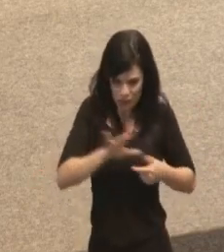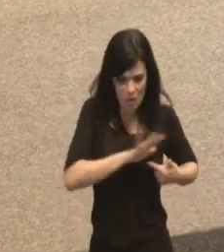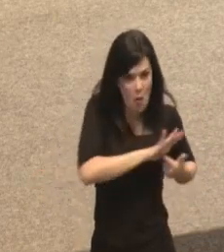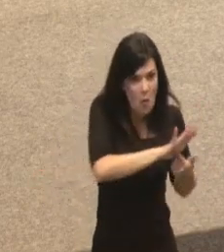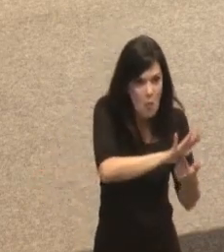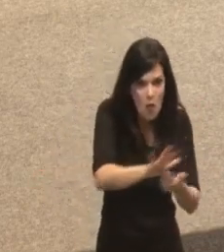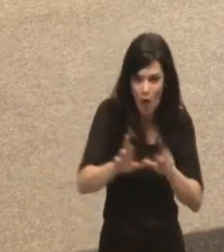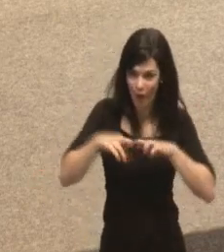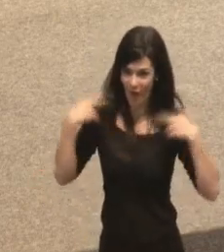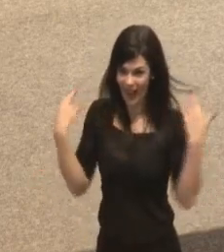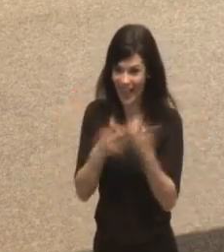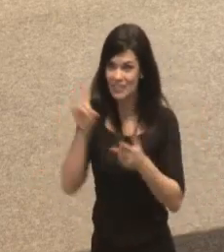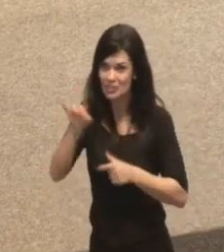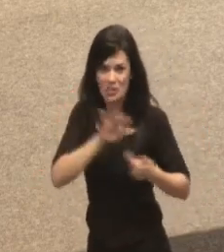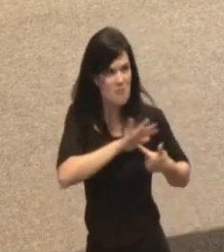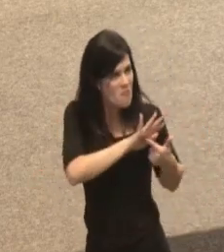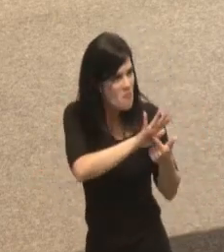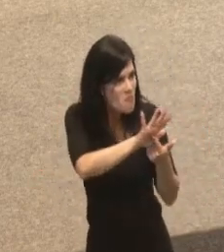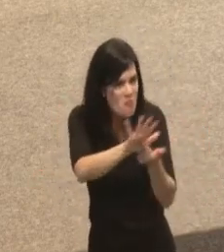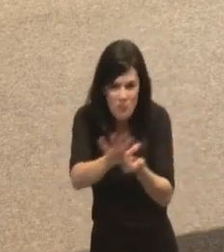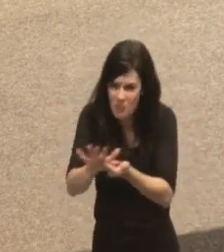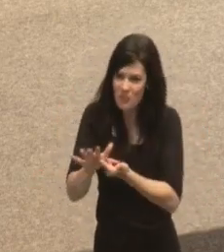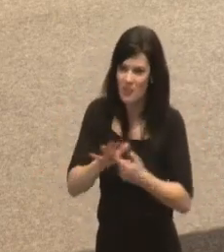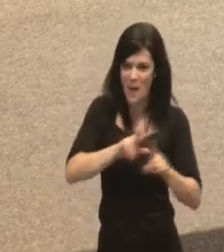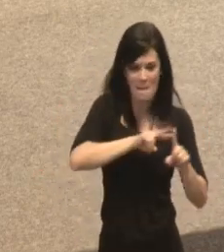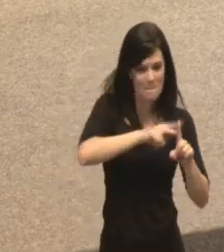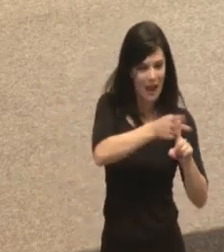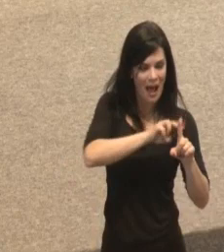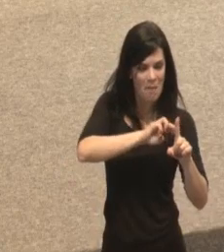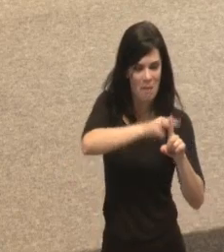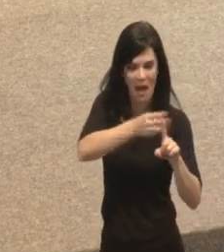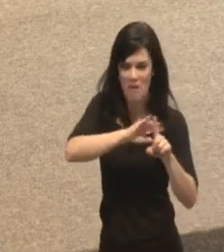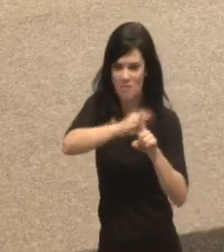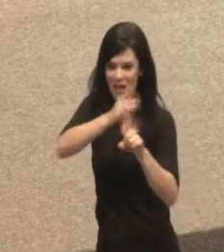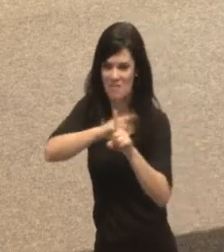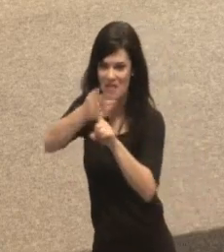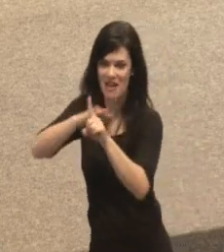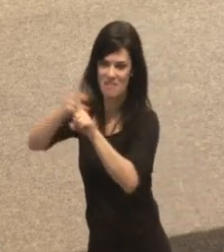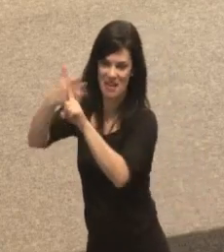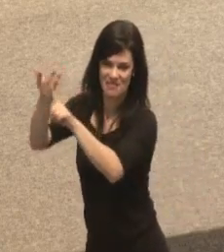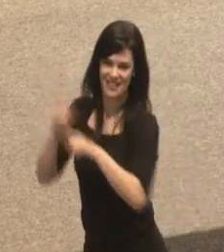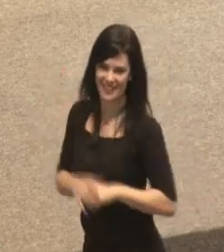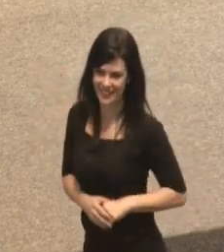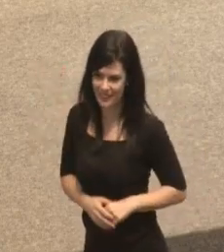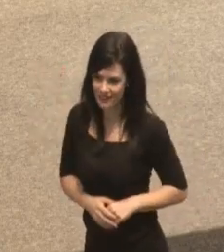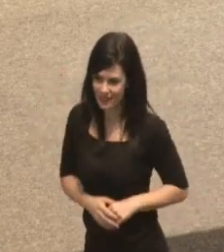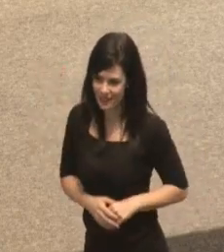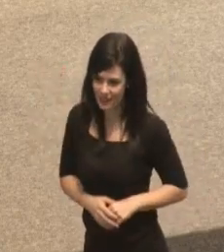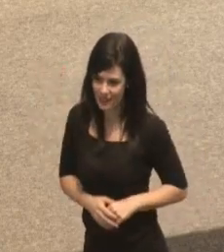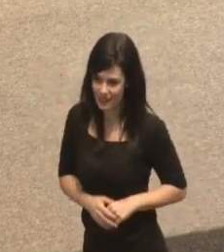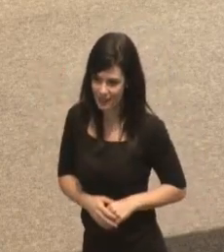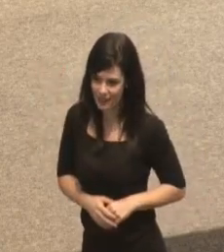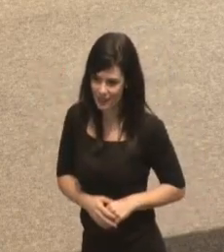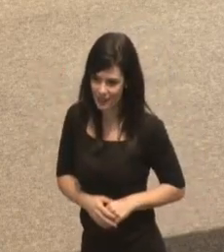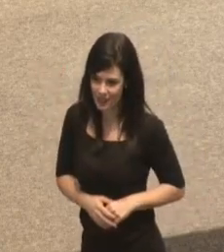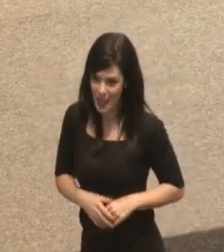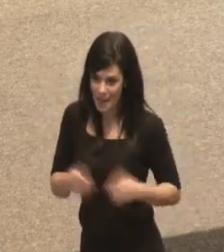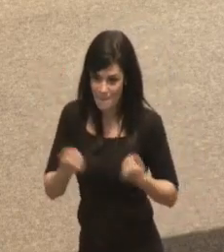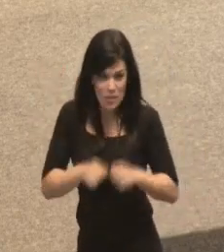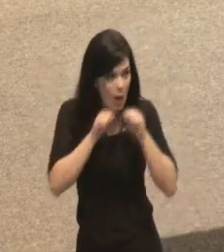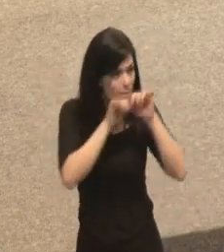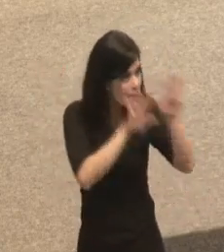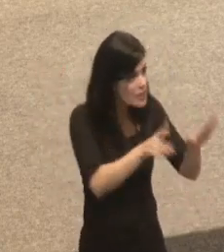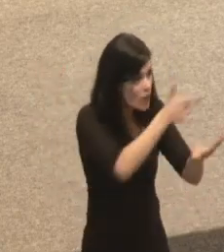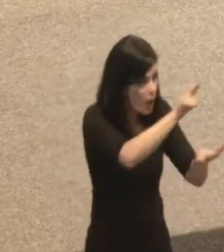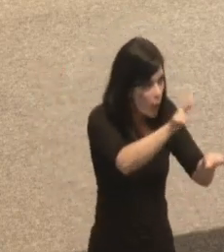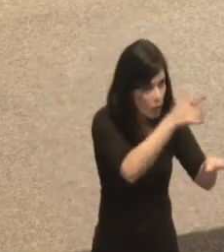Deus, multiplicar a palavra de Deus, multiplicar aquilo que eu sou para abençoar pessoas.